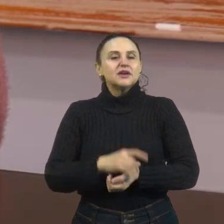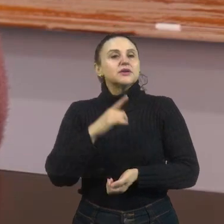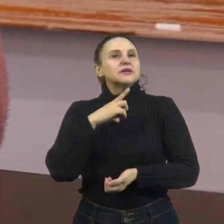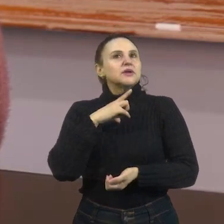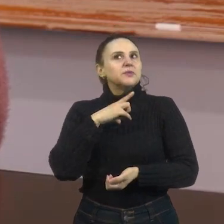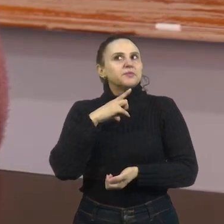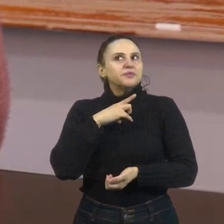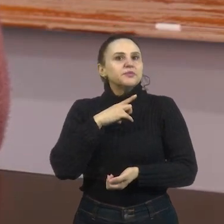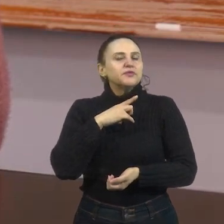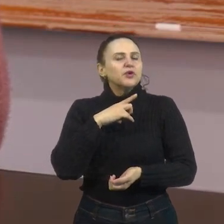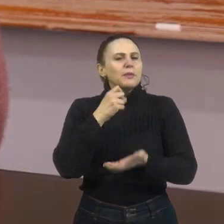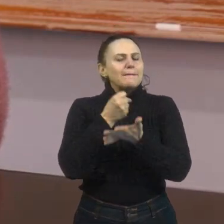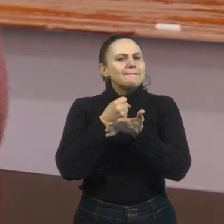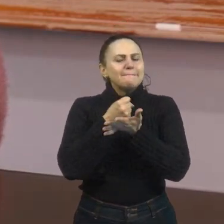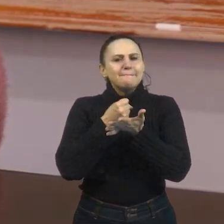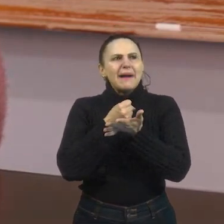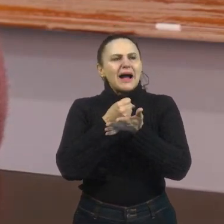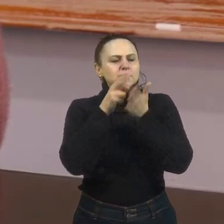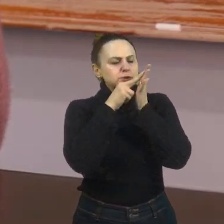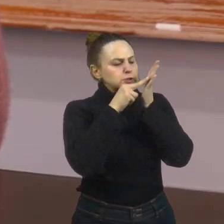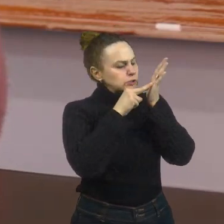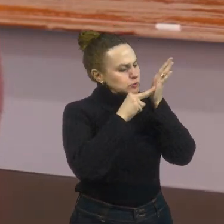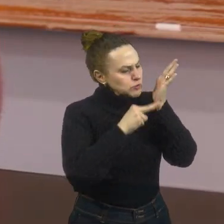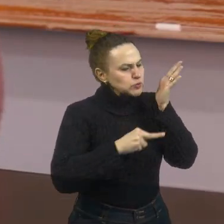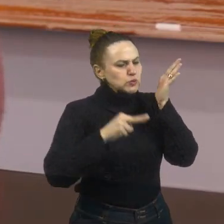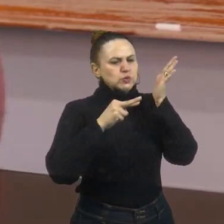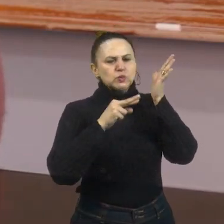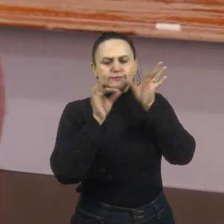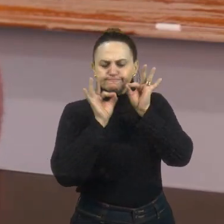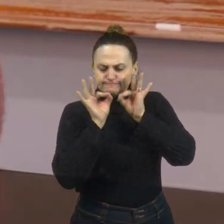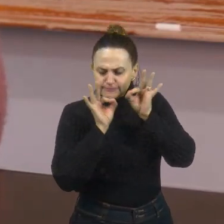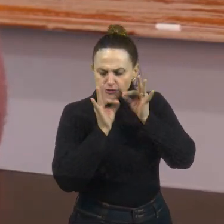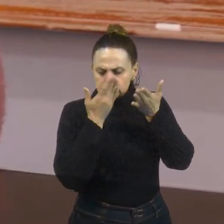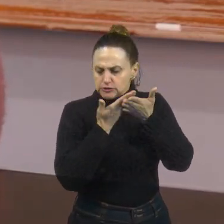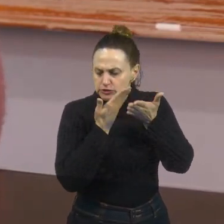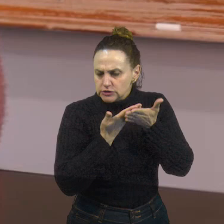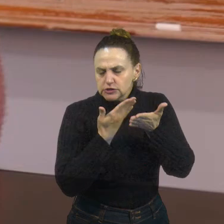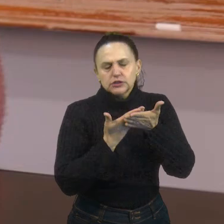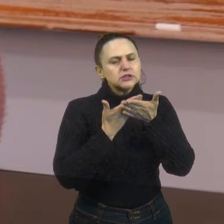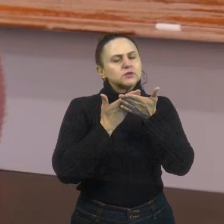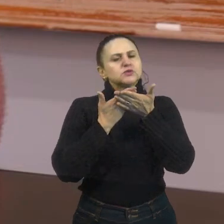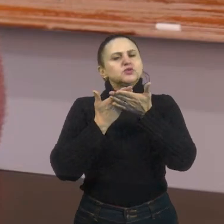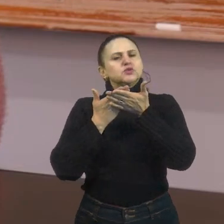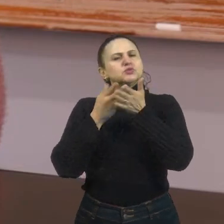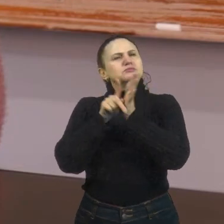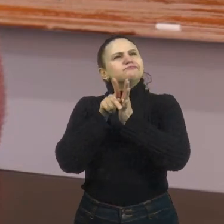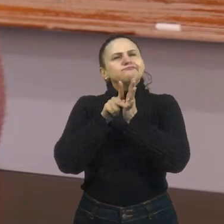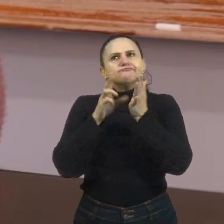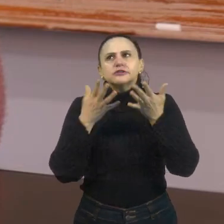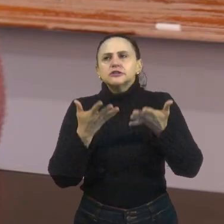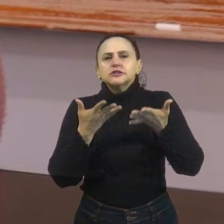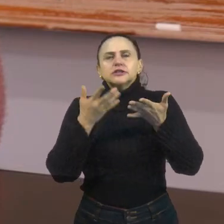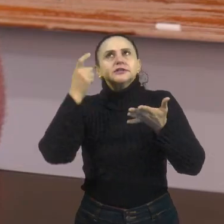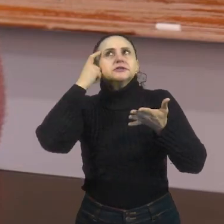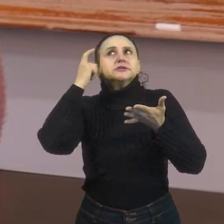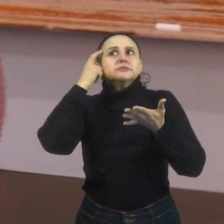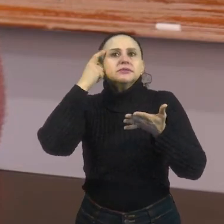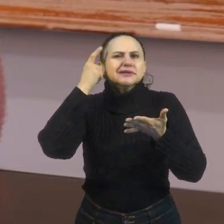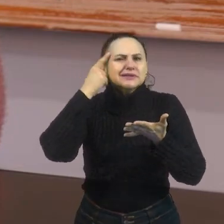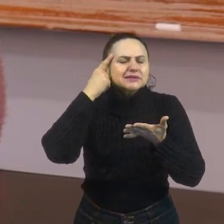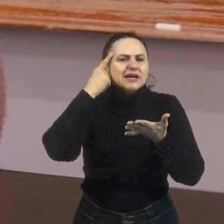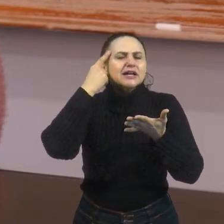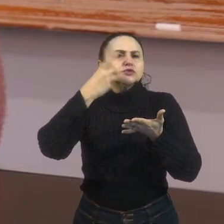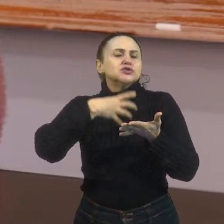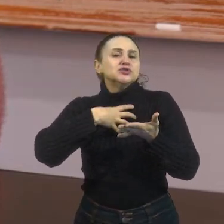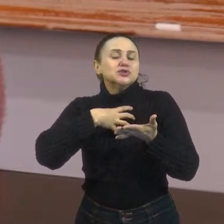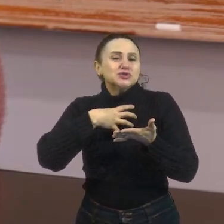tecido, né, com base em muitas leituras, em muitos estudos e pensado mesmo de modo a